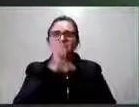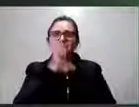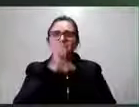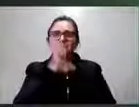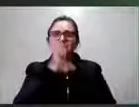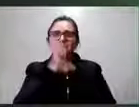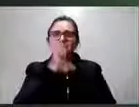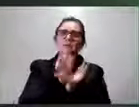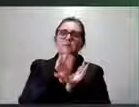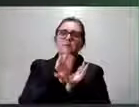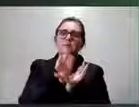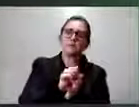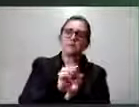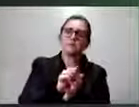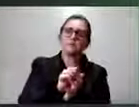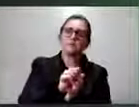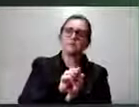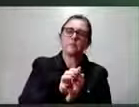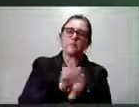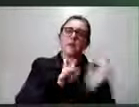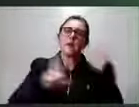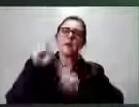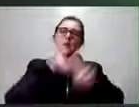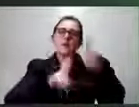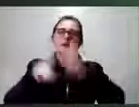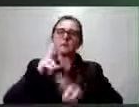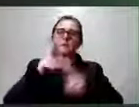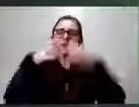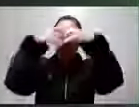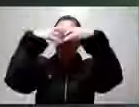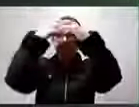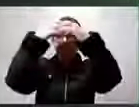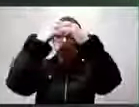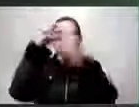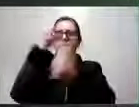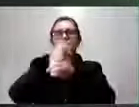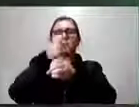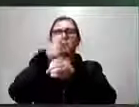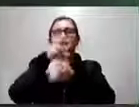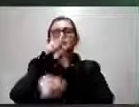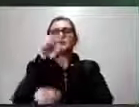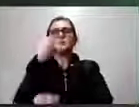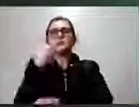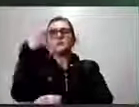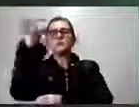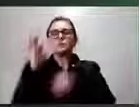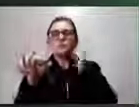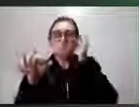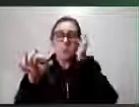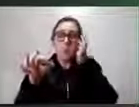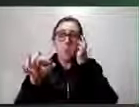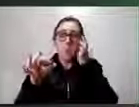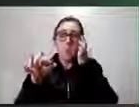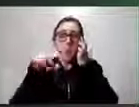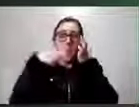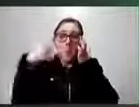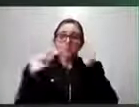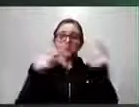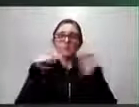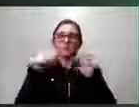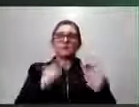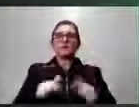articulação temporomandibular relacionada com o crânio e com a cervical? Desses 56% que usam uma técnica alternativa,